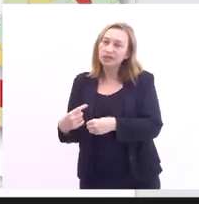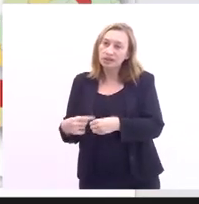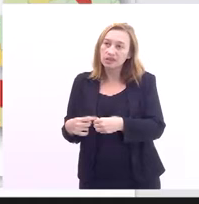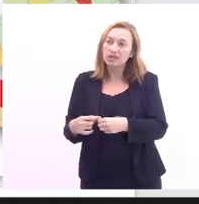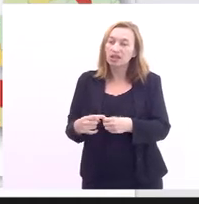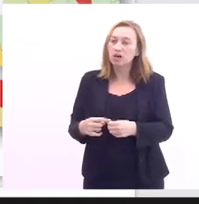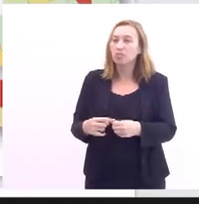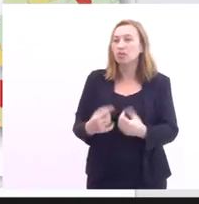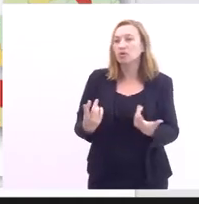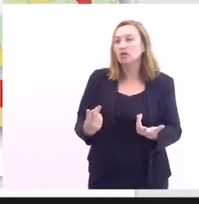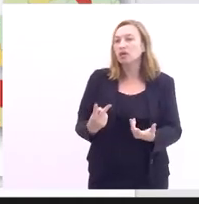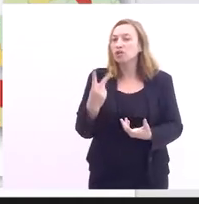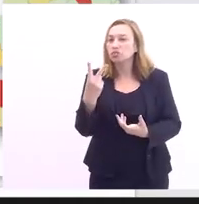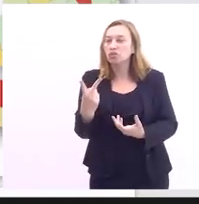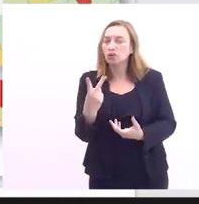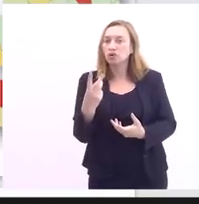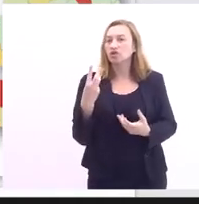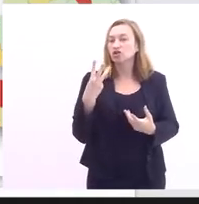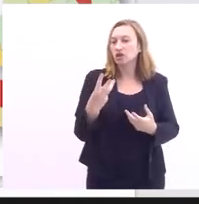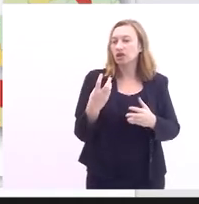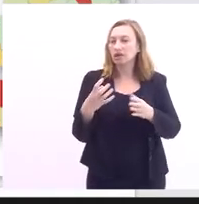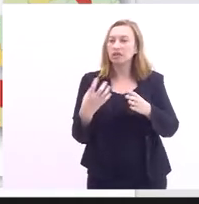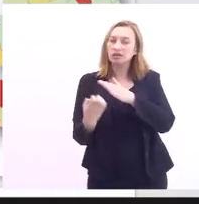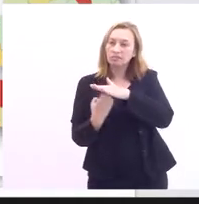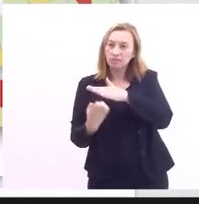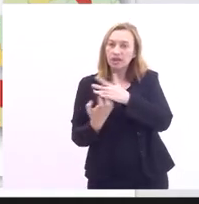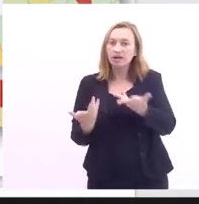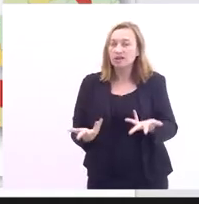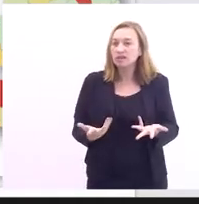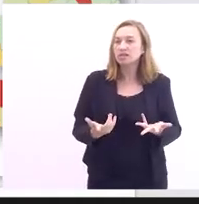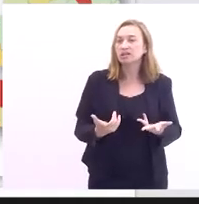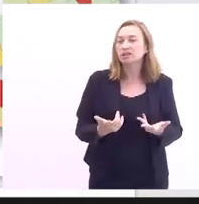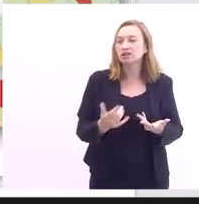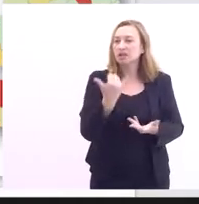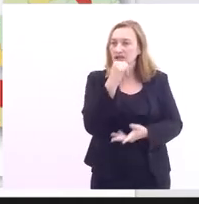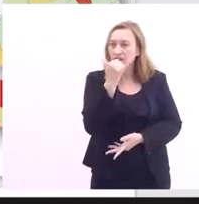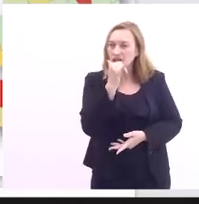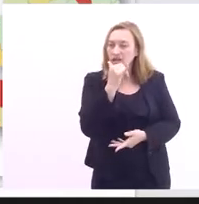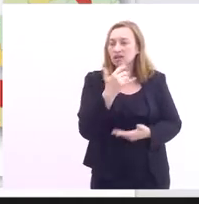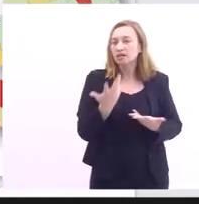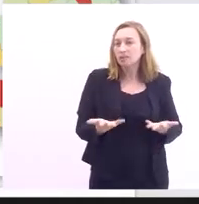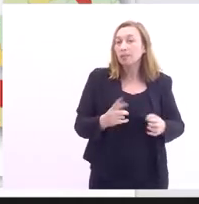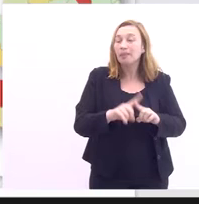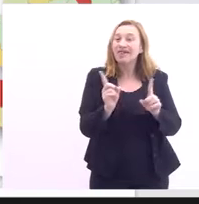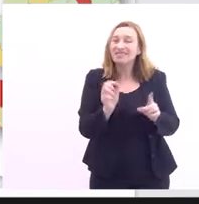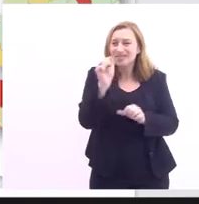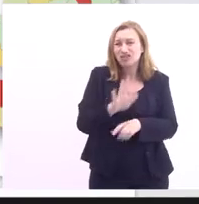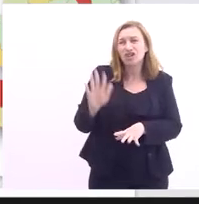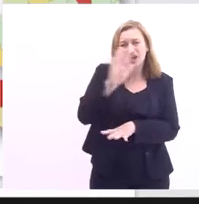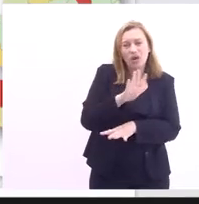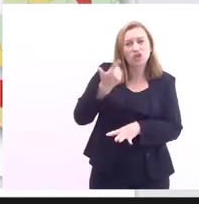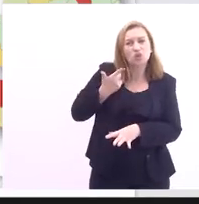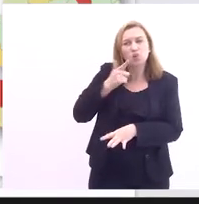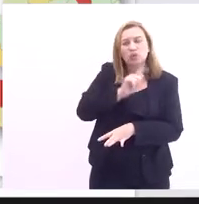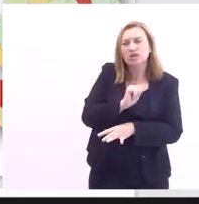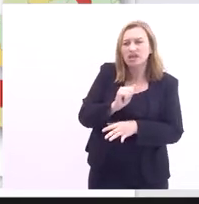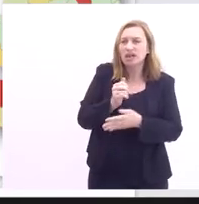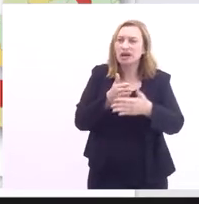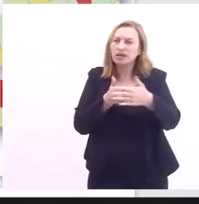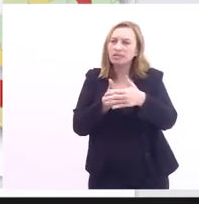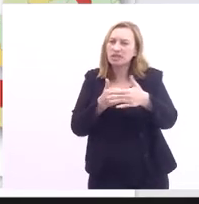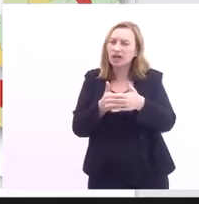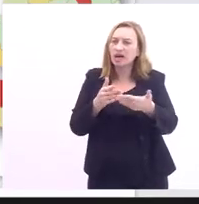atendidos por 2 conjuntos elétricos, tem um conjunto elétrico que atende 2 municípios, mas, em geral, a gente consegue delimitar